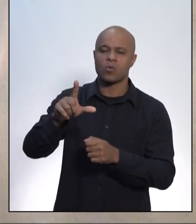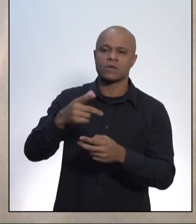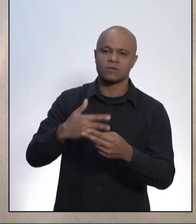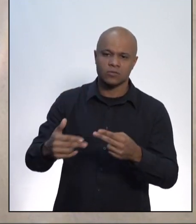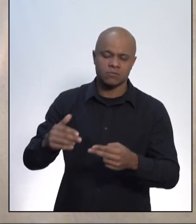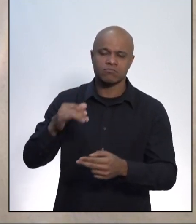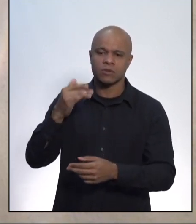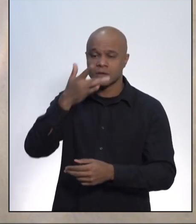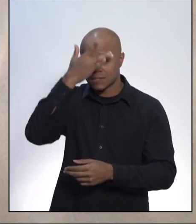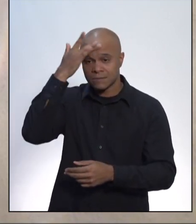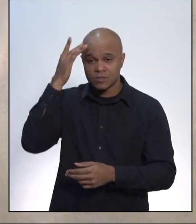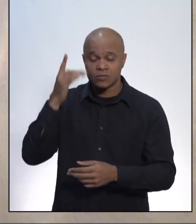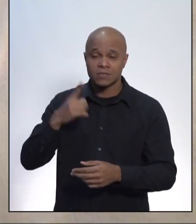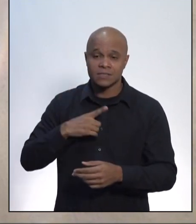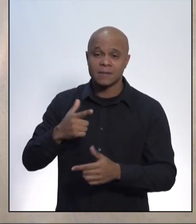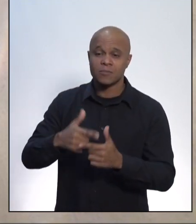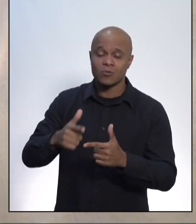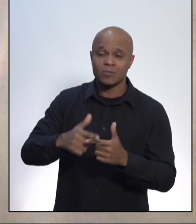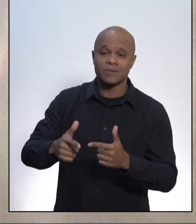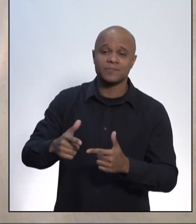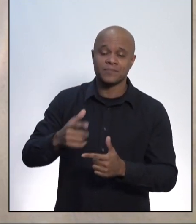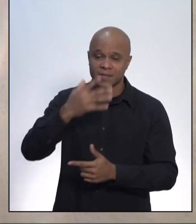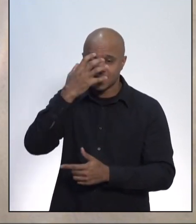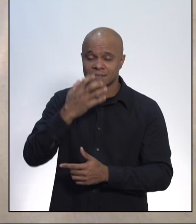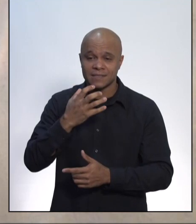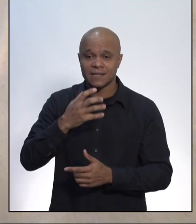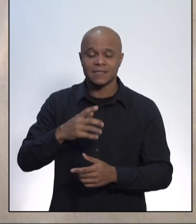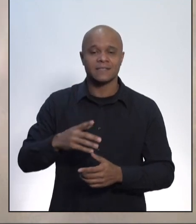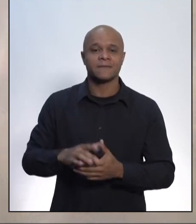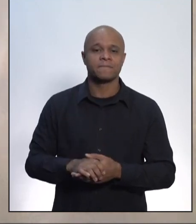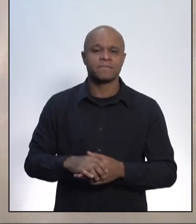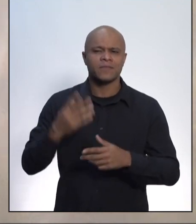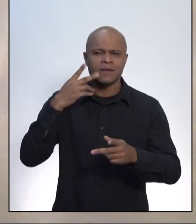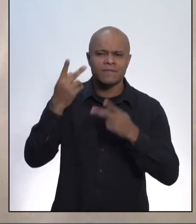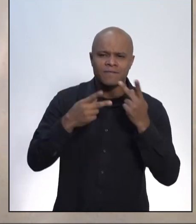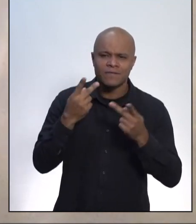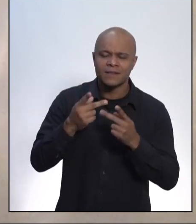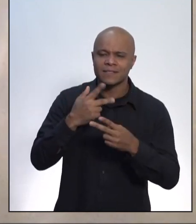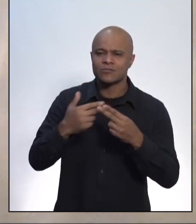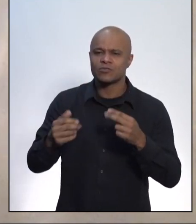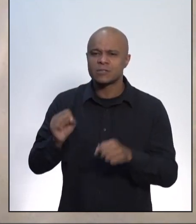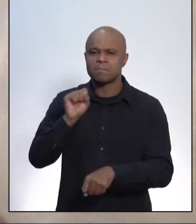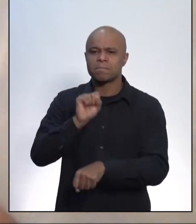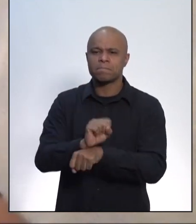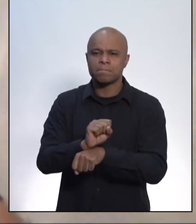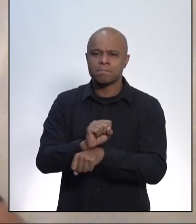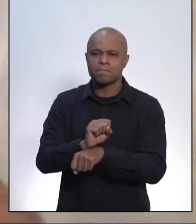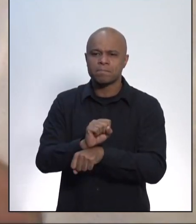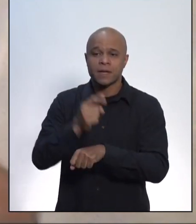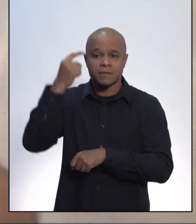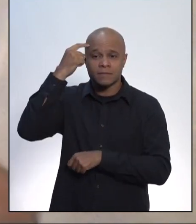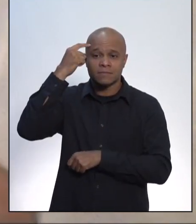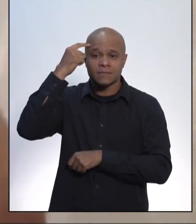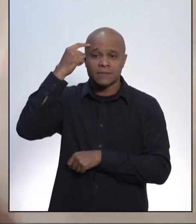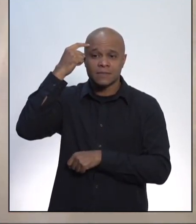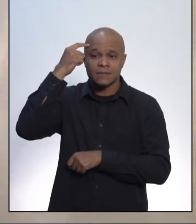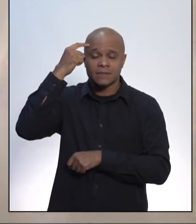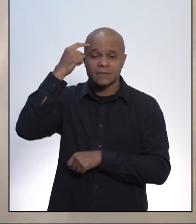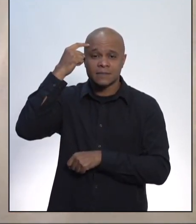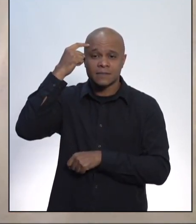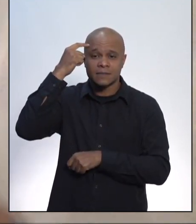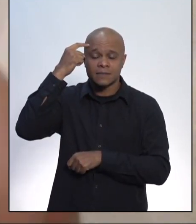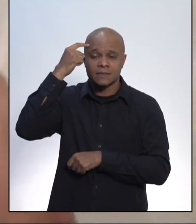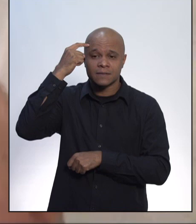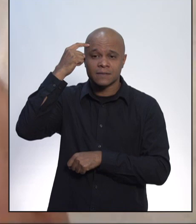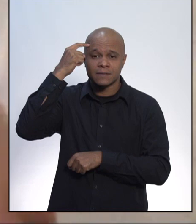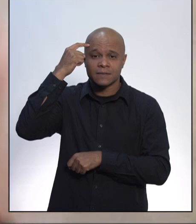coisa que as pessoas têm um problema sério, eu chamo da inércia cognitiva. O que é inércia? Inércia, né? Aquela